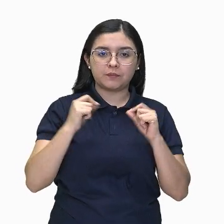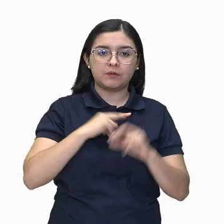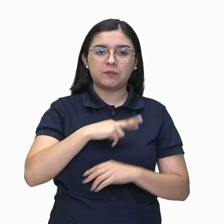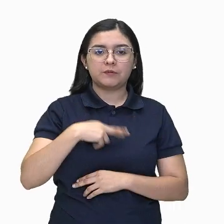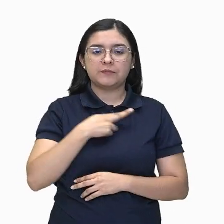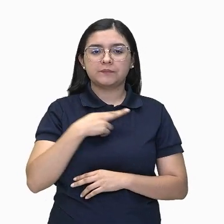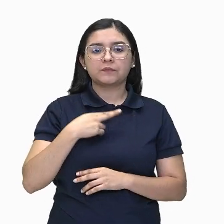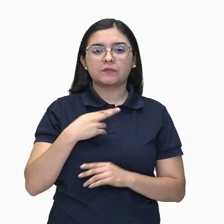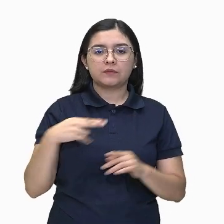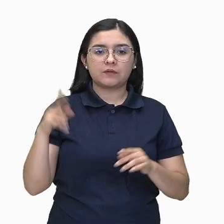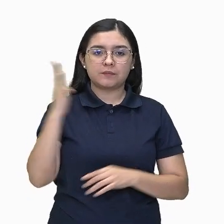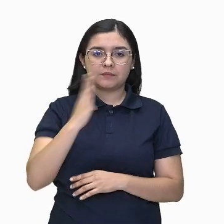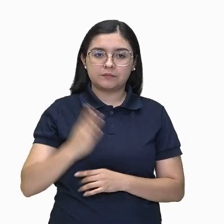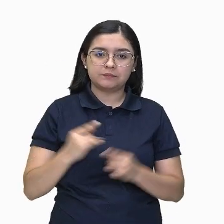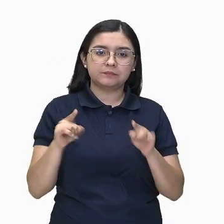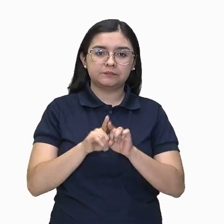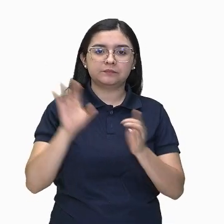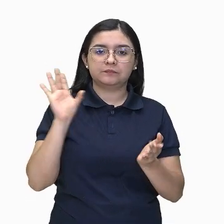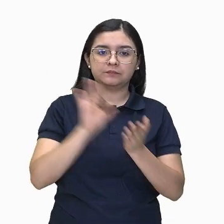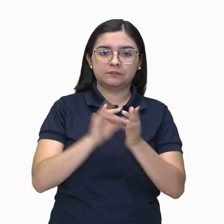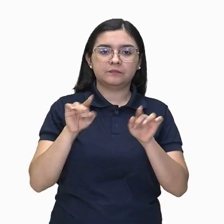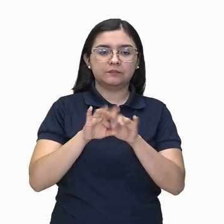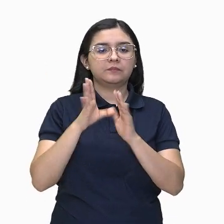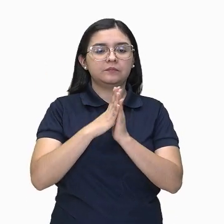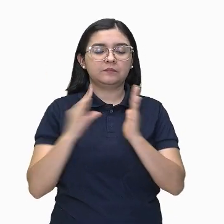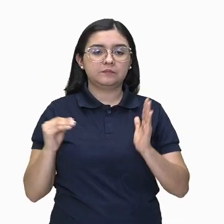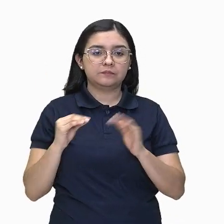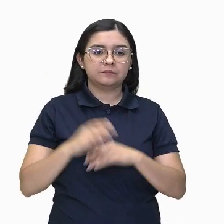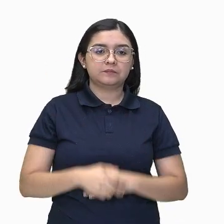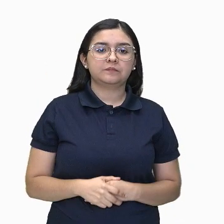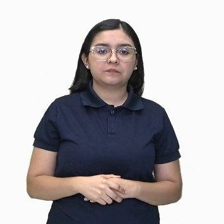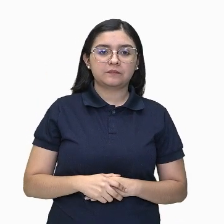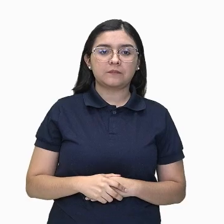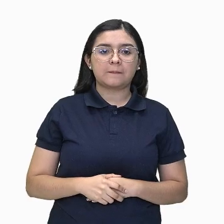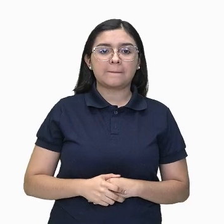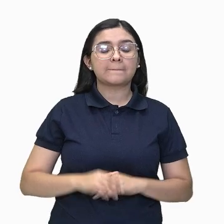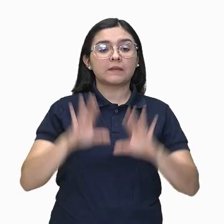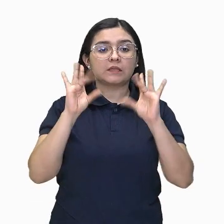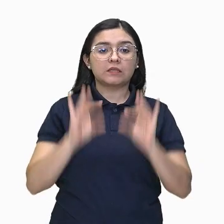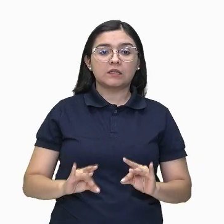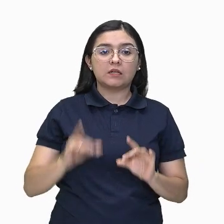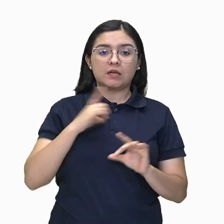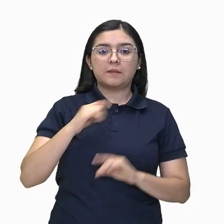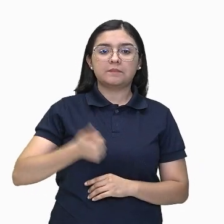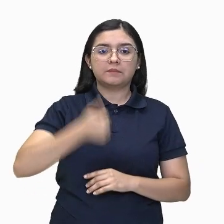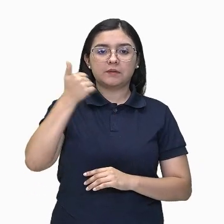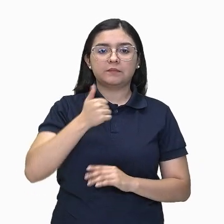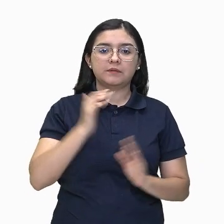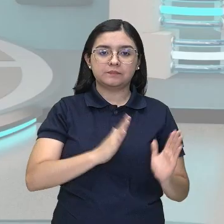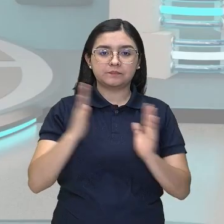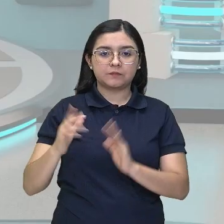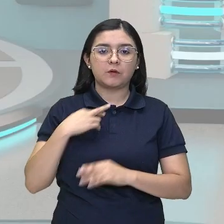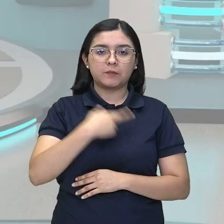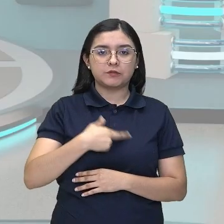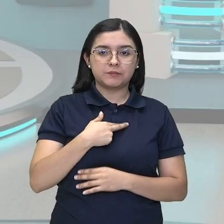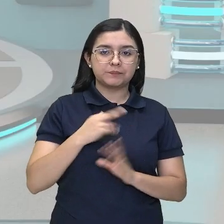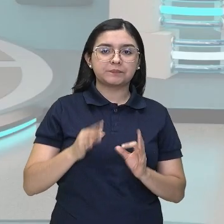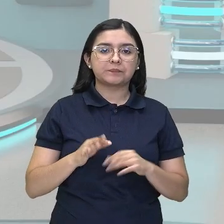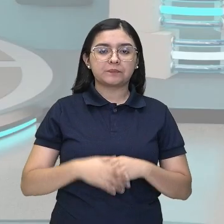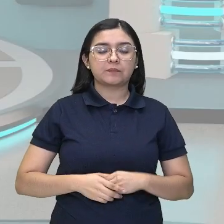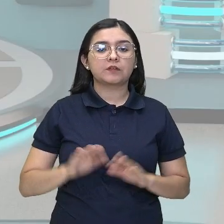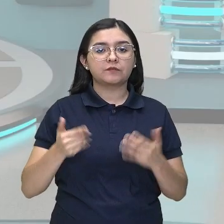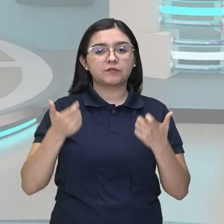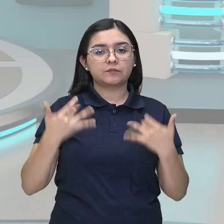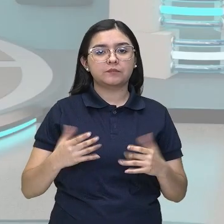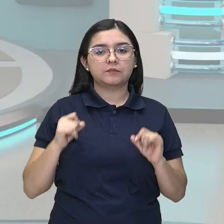romantismo brasileiro, originalidade e imitação, detalhamento, a primeira geração romântica. Então a gente vai falar um